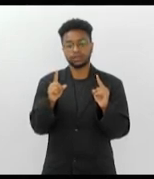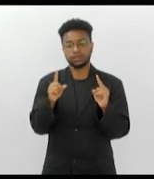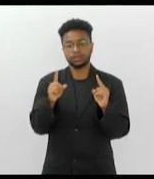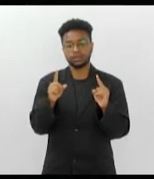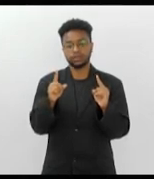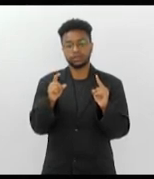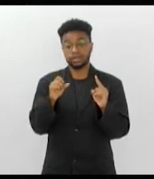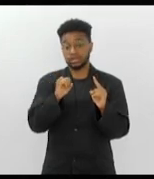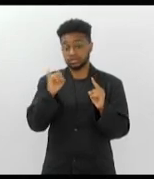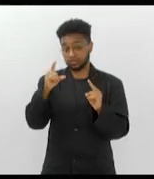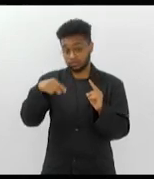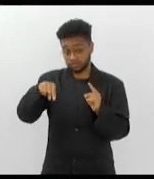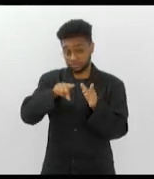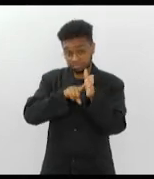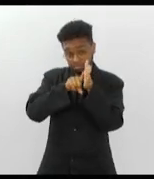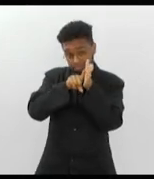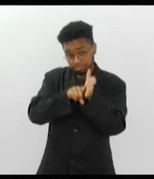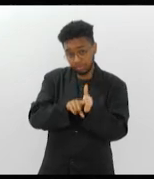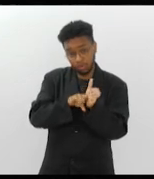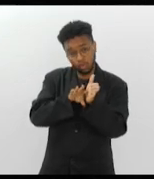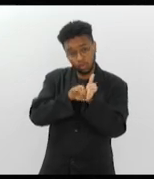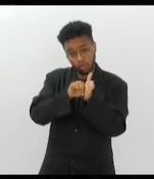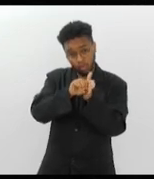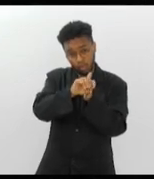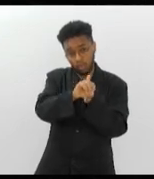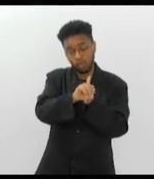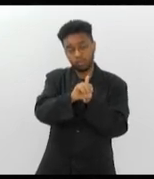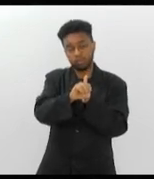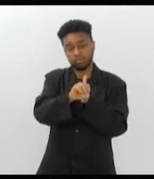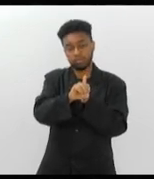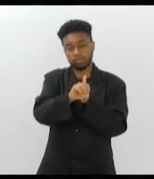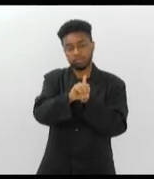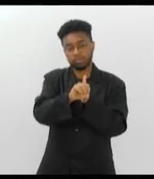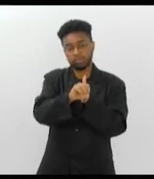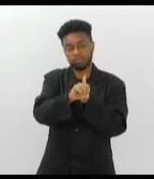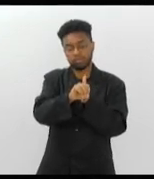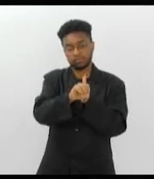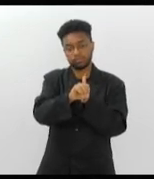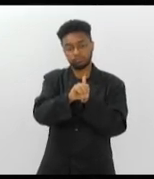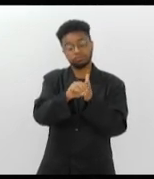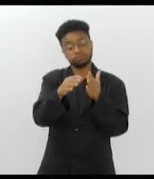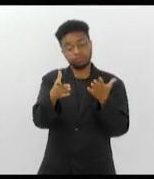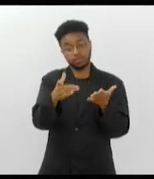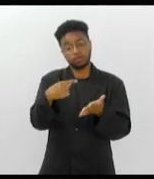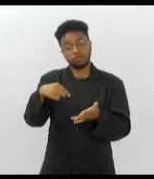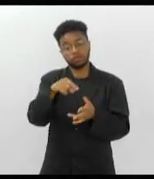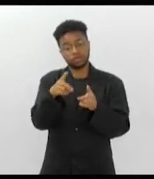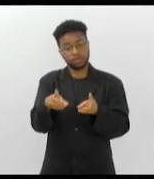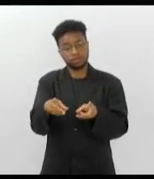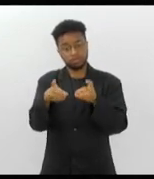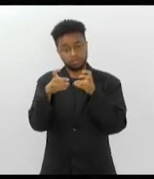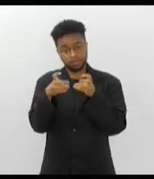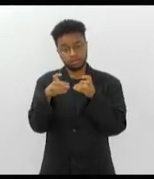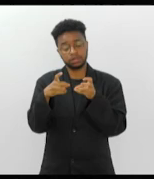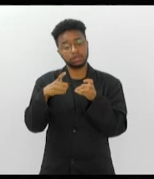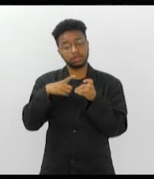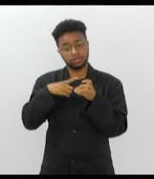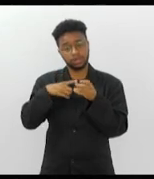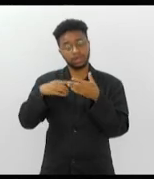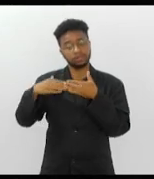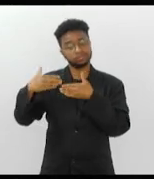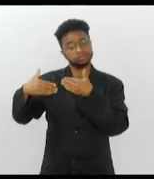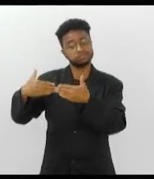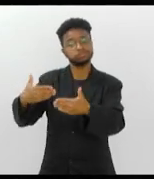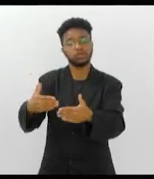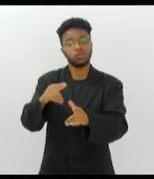no Google ou em outro procedimento, há que se verificar esse desdobramento.